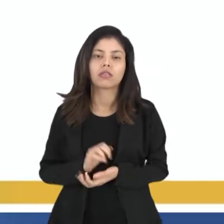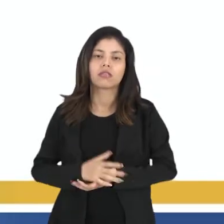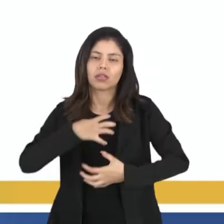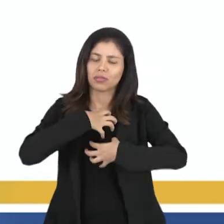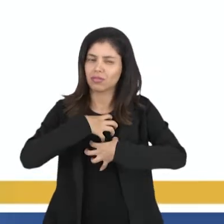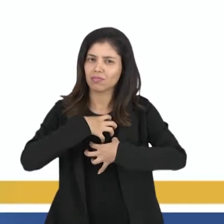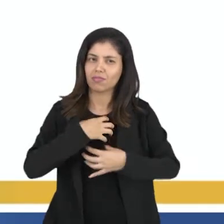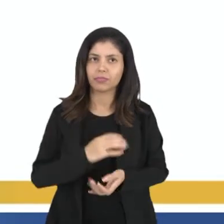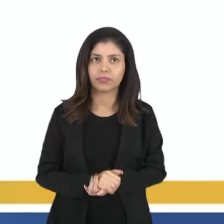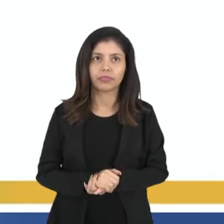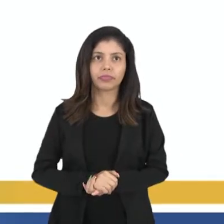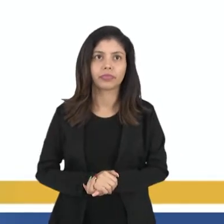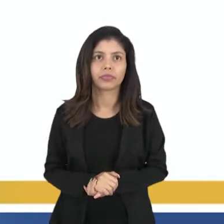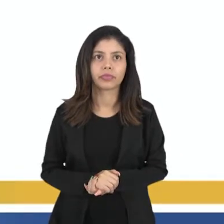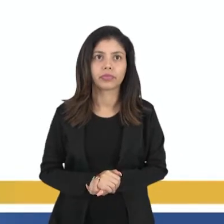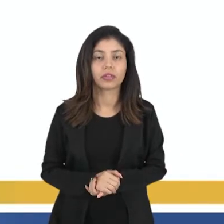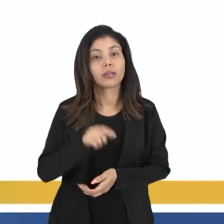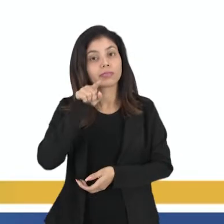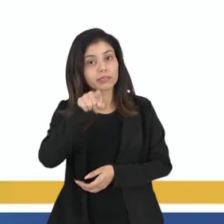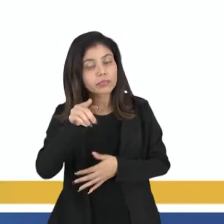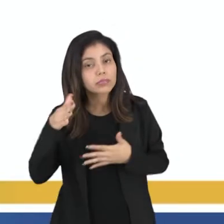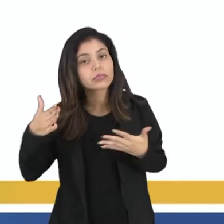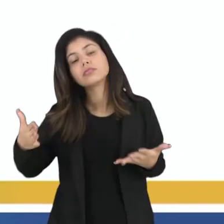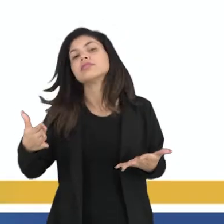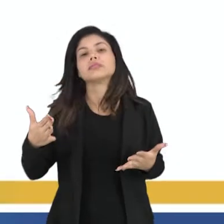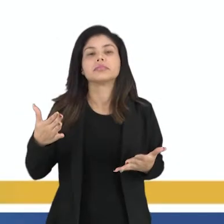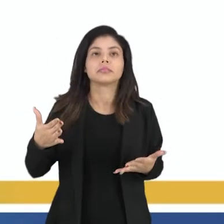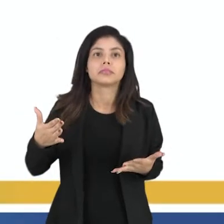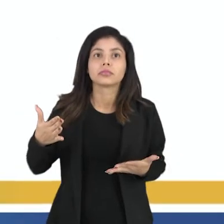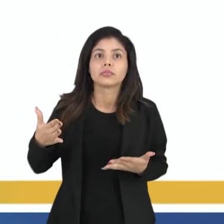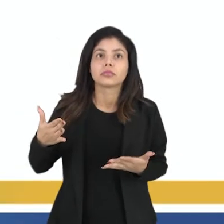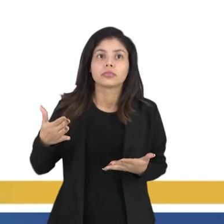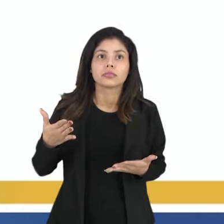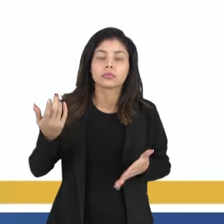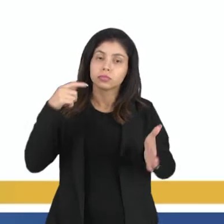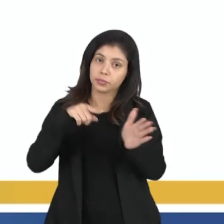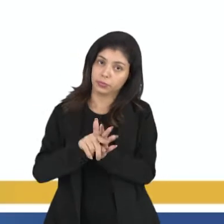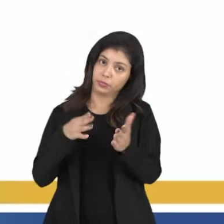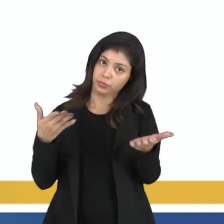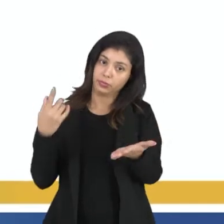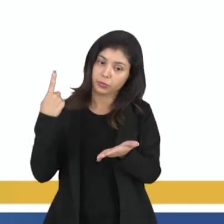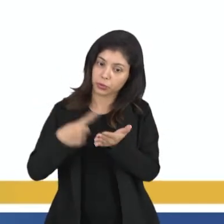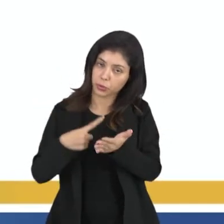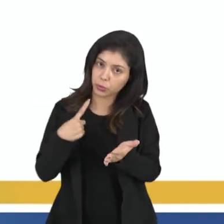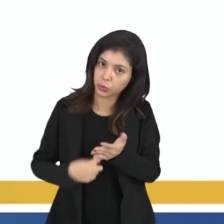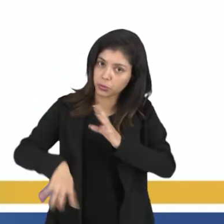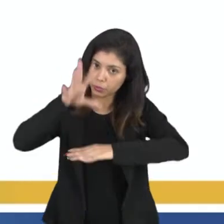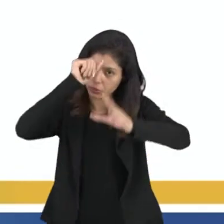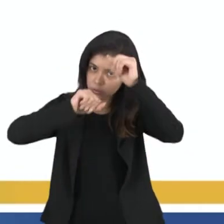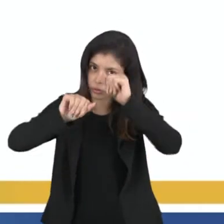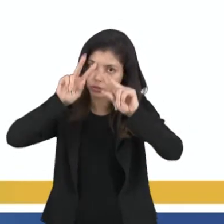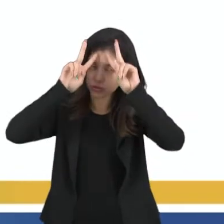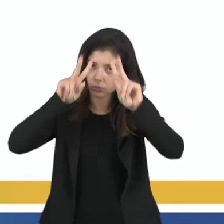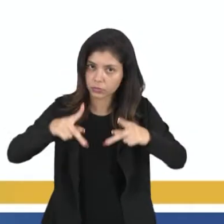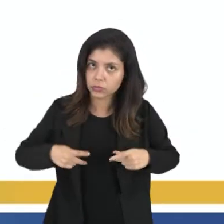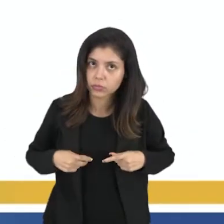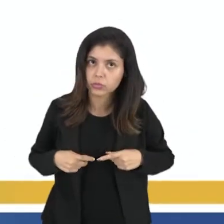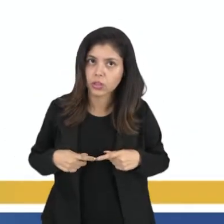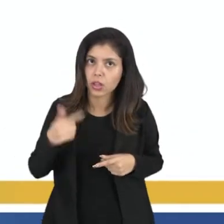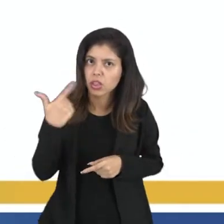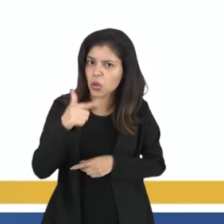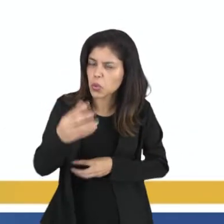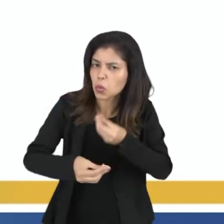aos sentidos. Aí que está uma questão. Concorda que o conhecimento humano é